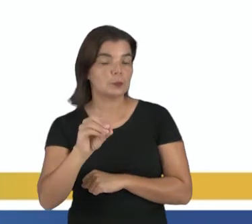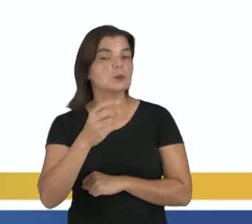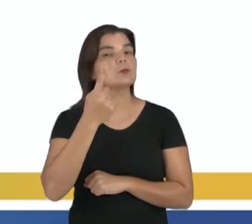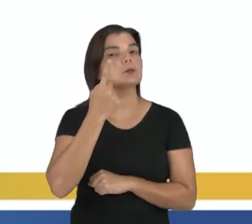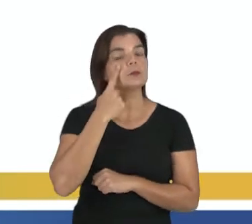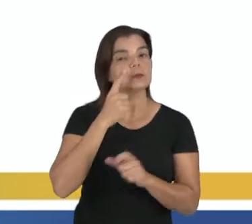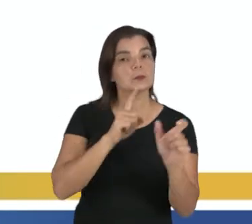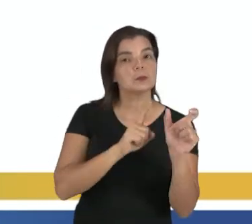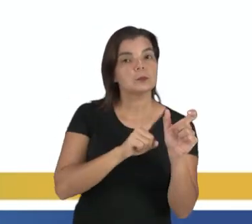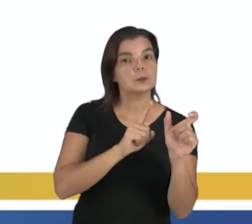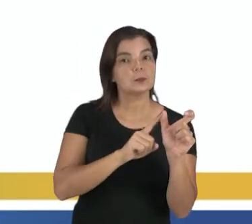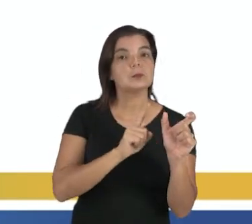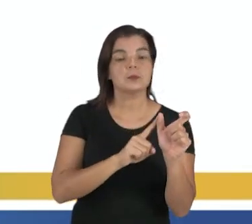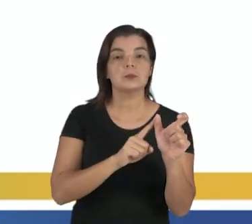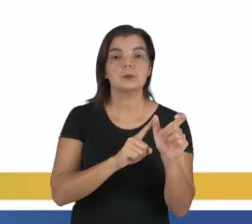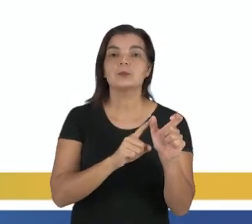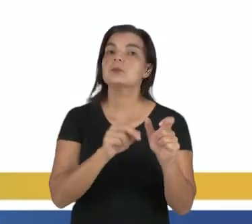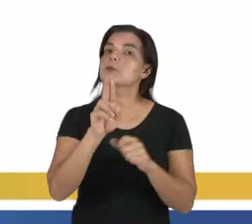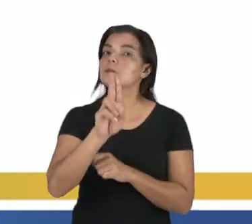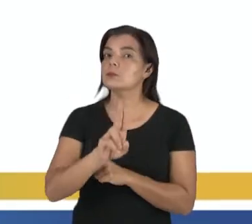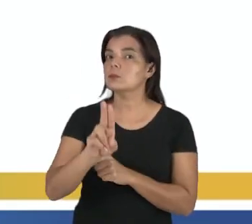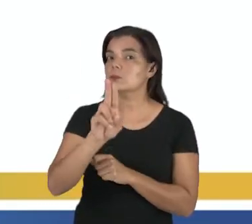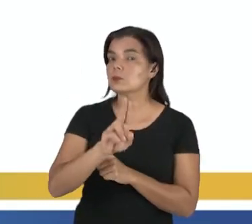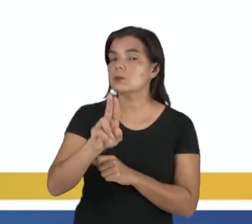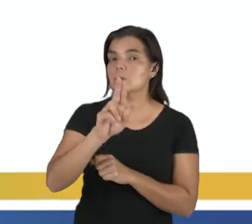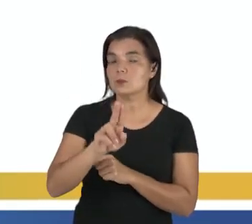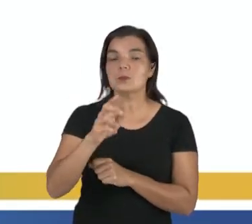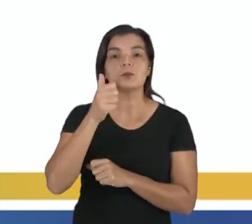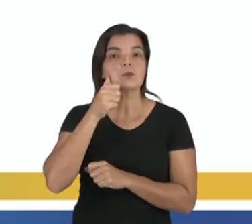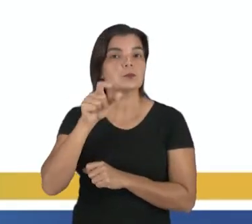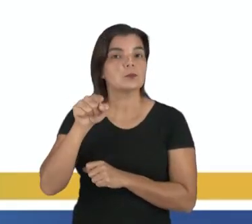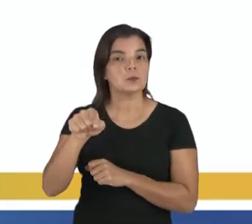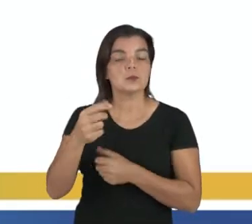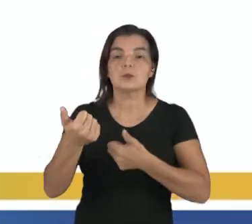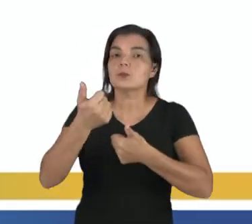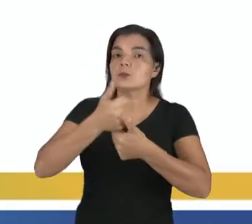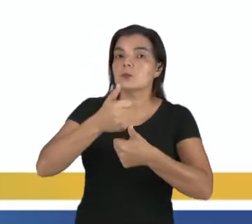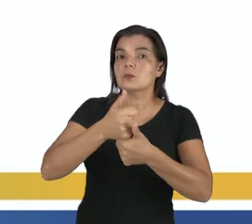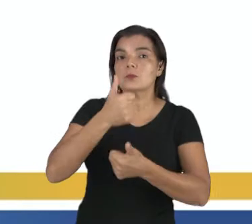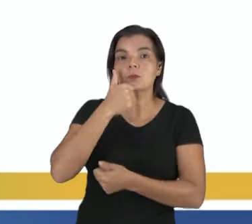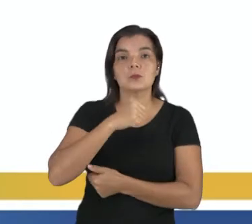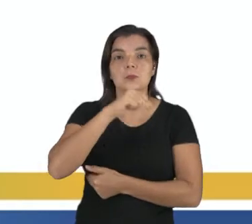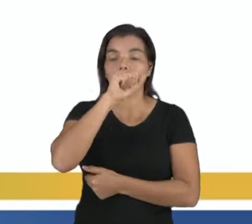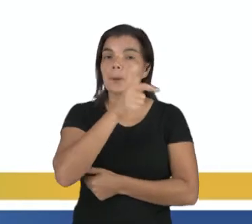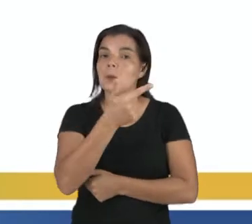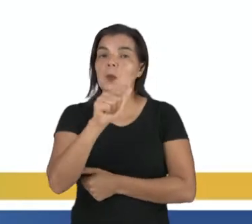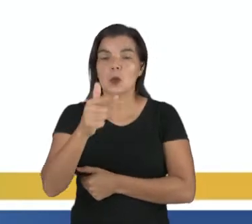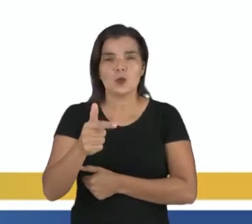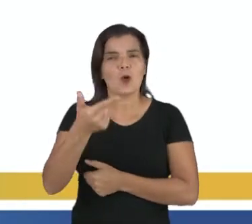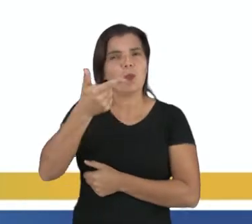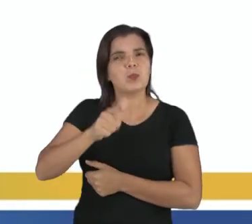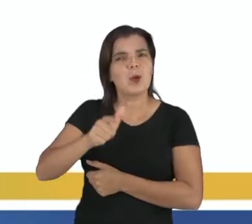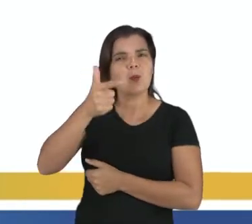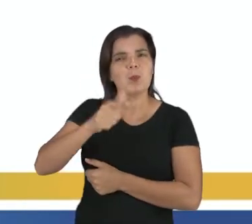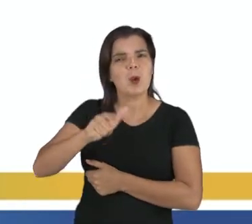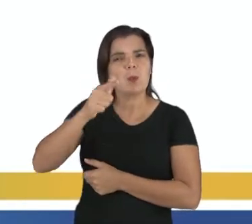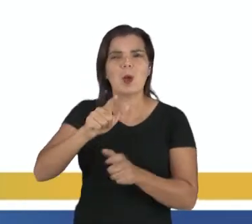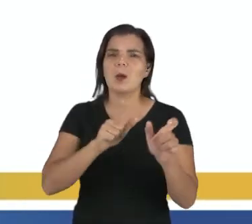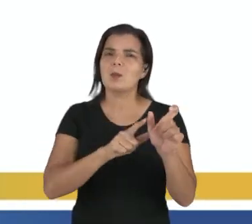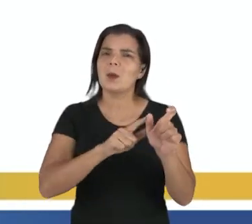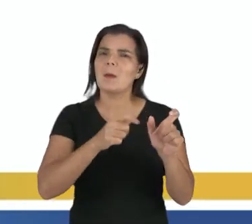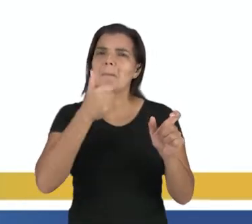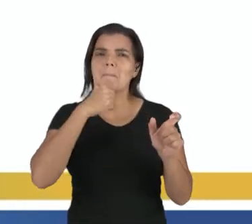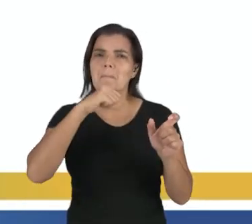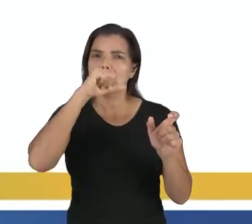gente, que a palavra ela está sendo usada para substituir mãe, para que não haja redundância, repetição do